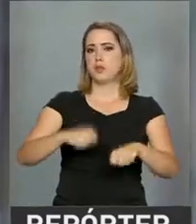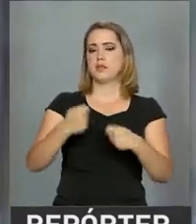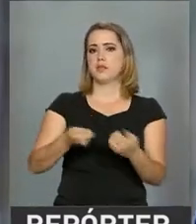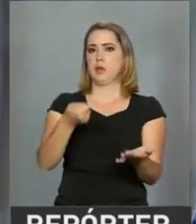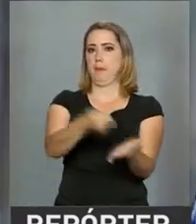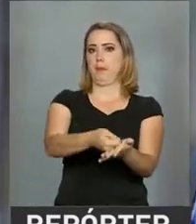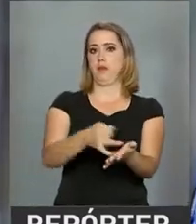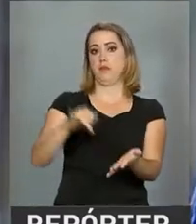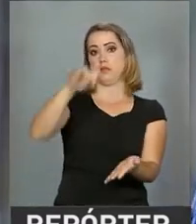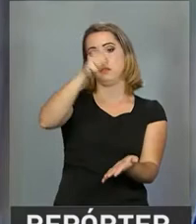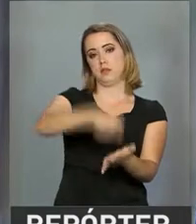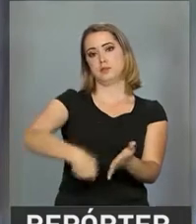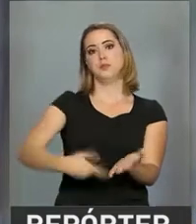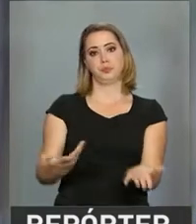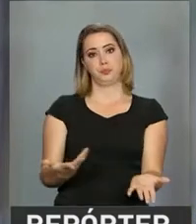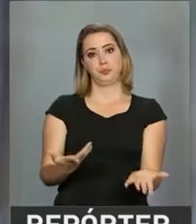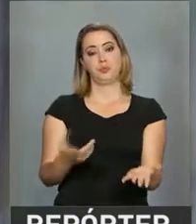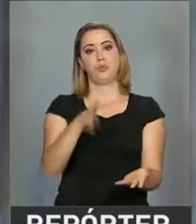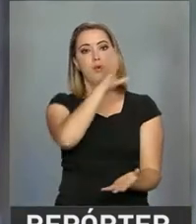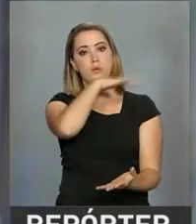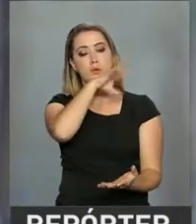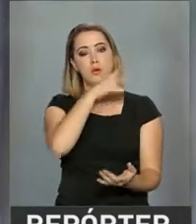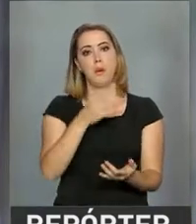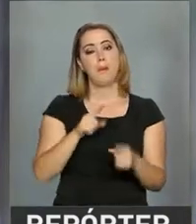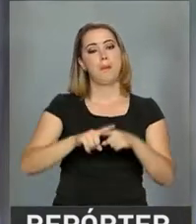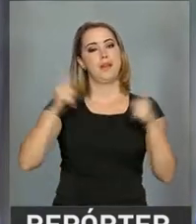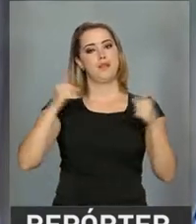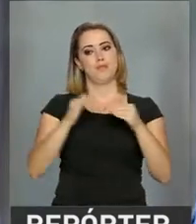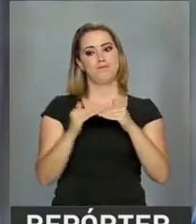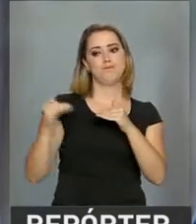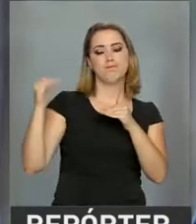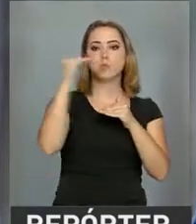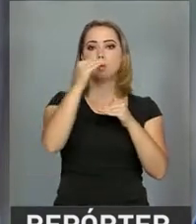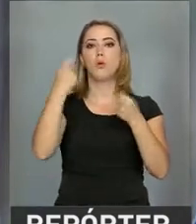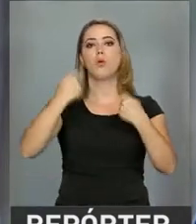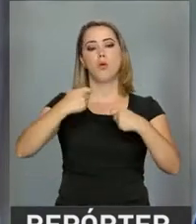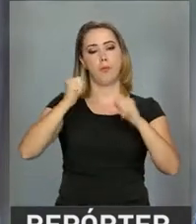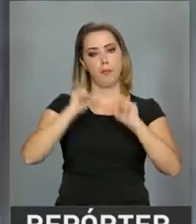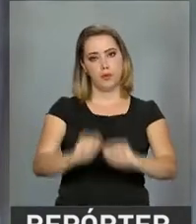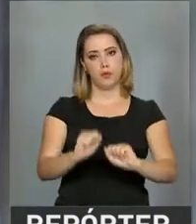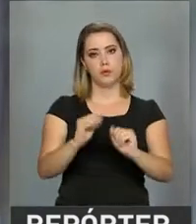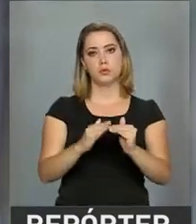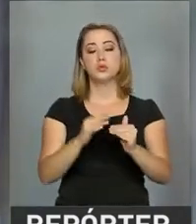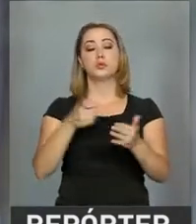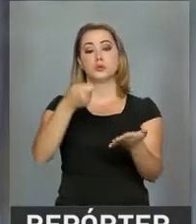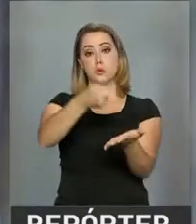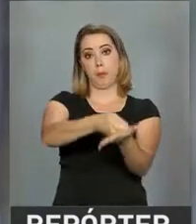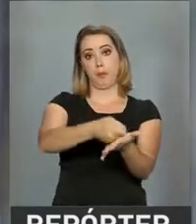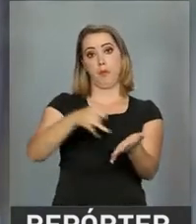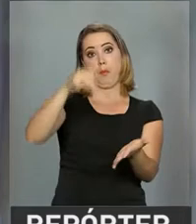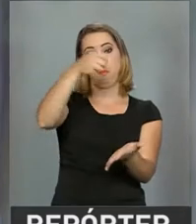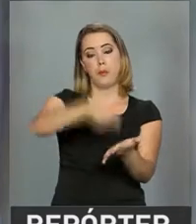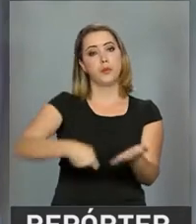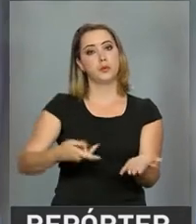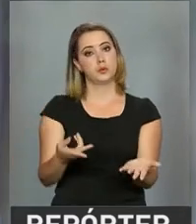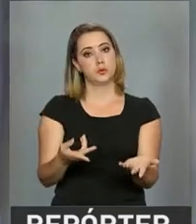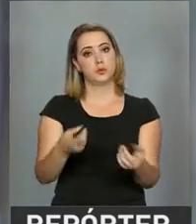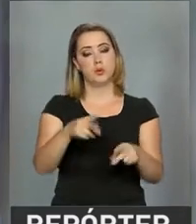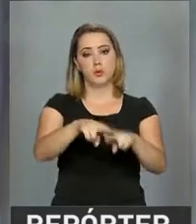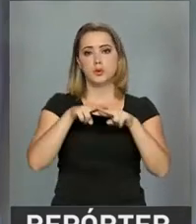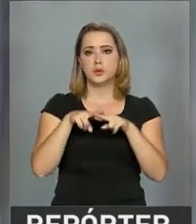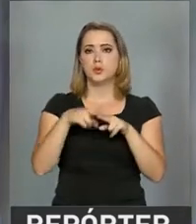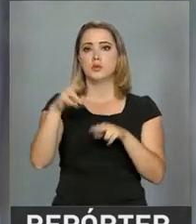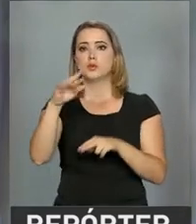imposto de tributação. O que ultrapassar esses valores está sujeito à tributação. Por isso, a Receita Federal alerta